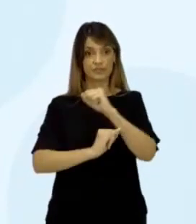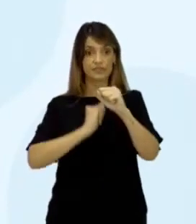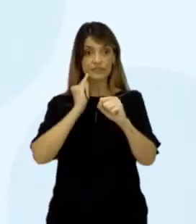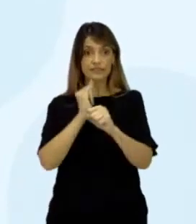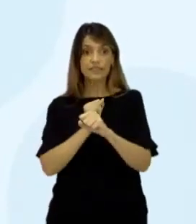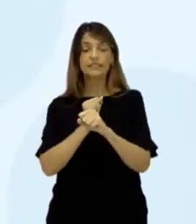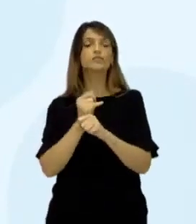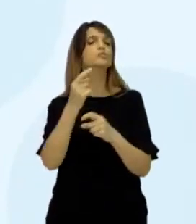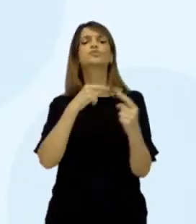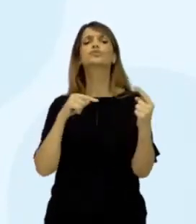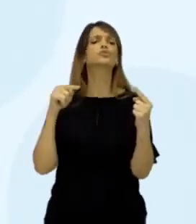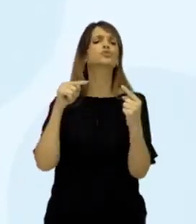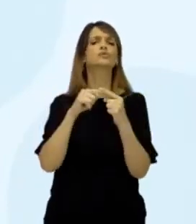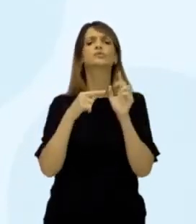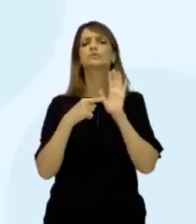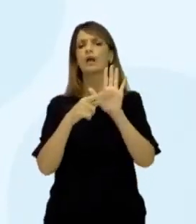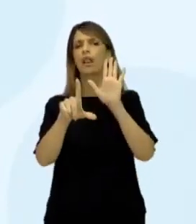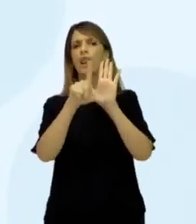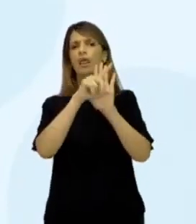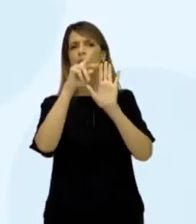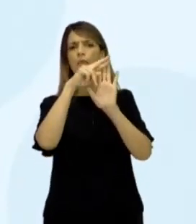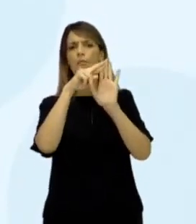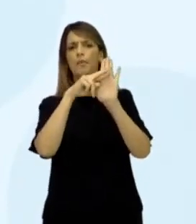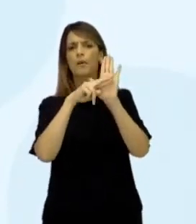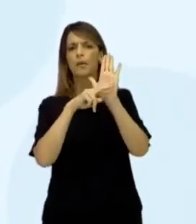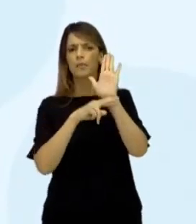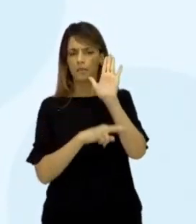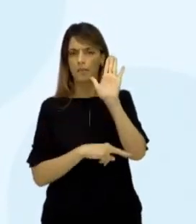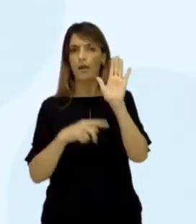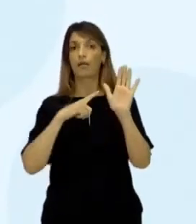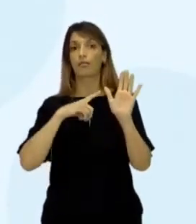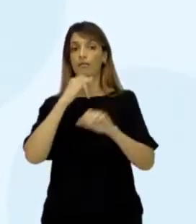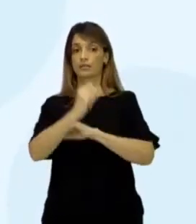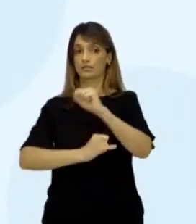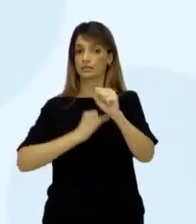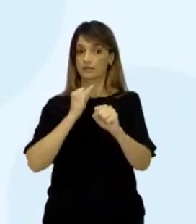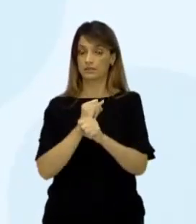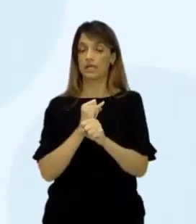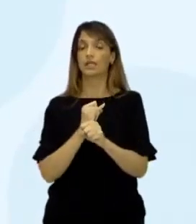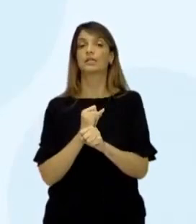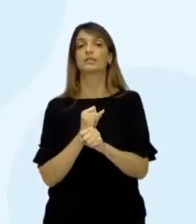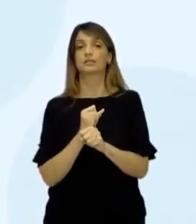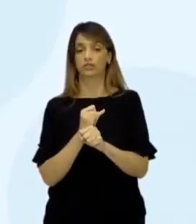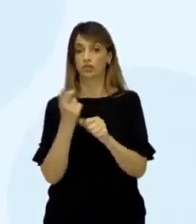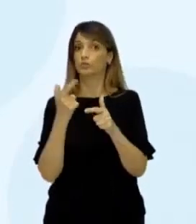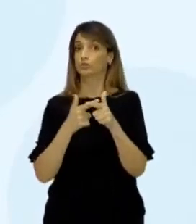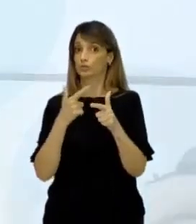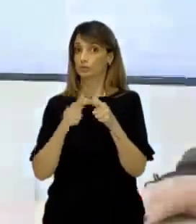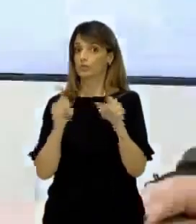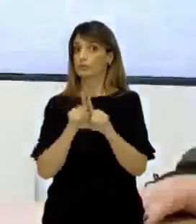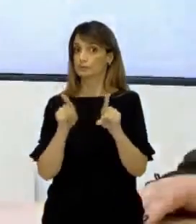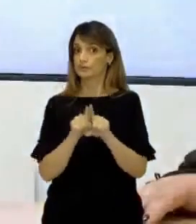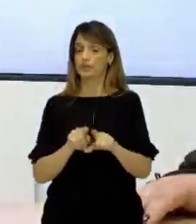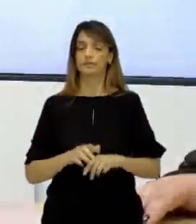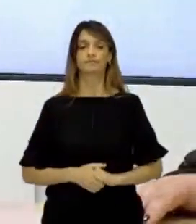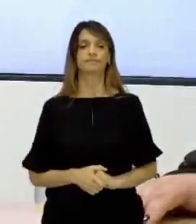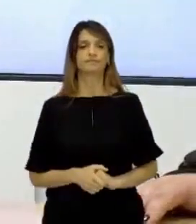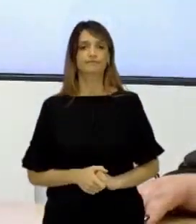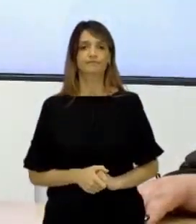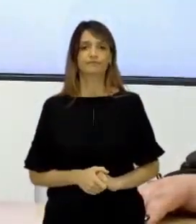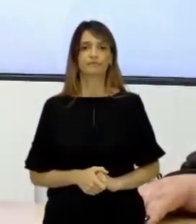apresentar e debater as legislações que regem a internet e as suas implicações. Exatamente. Então, a gente